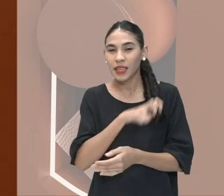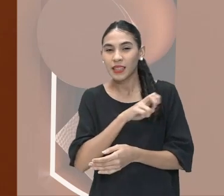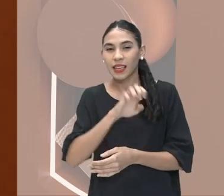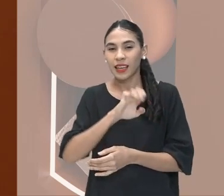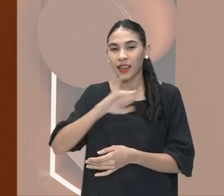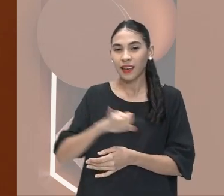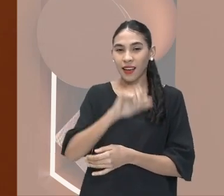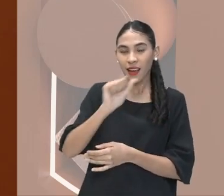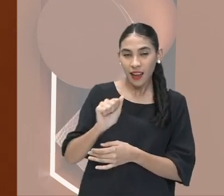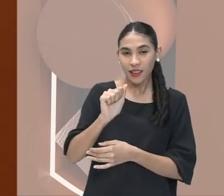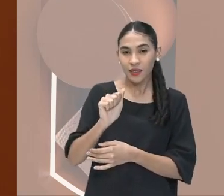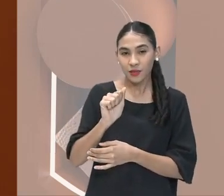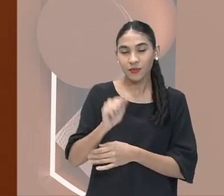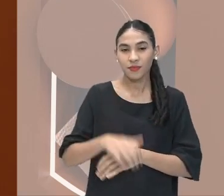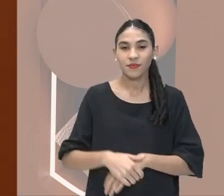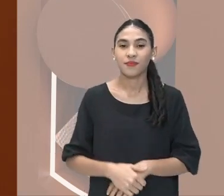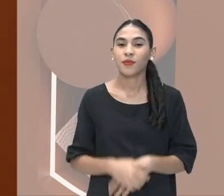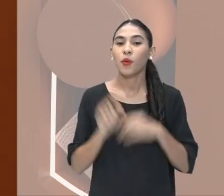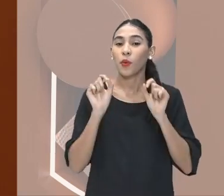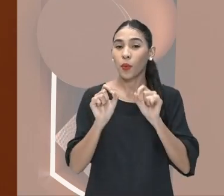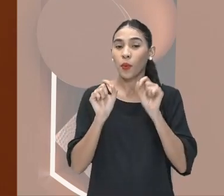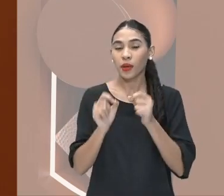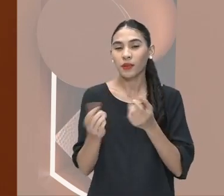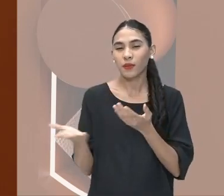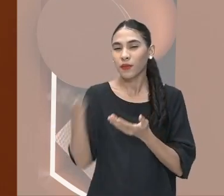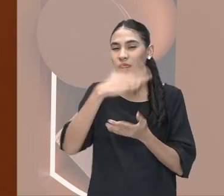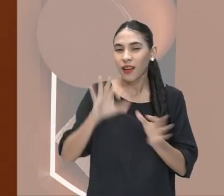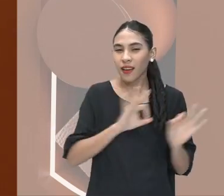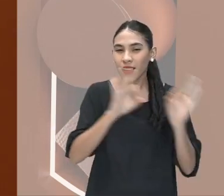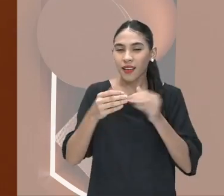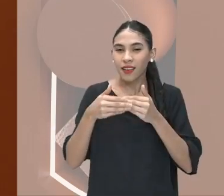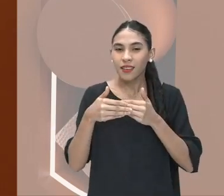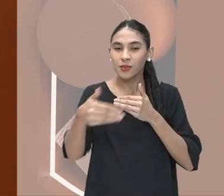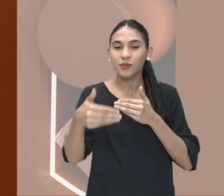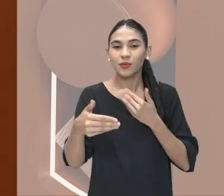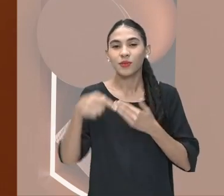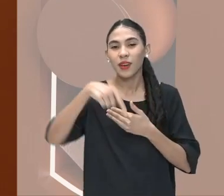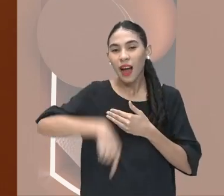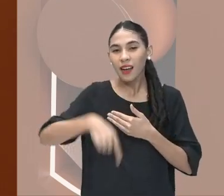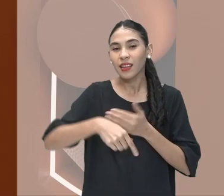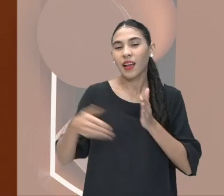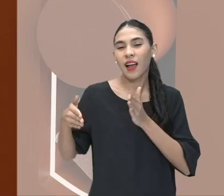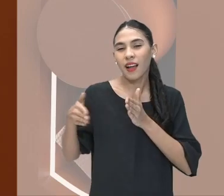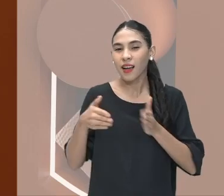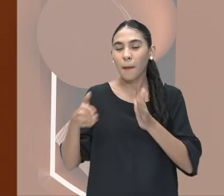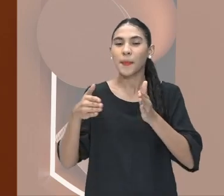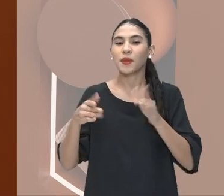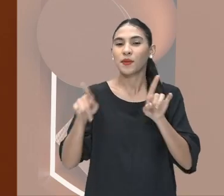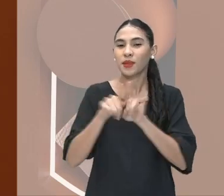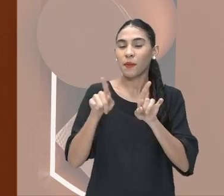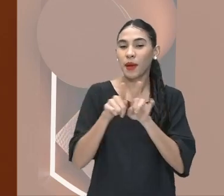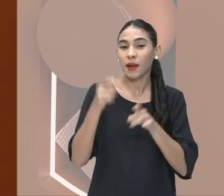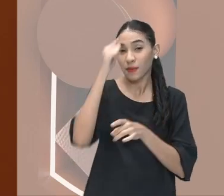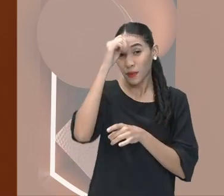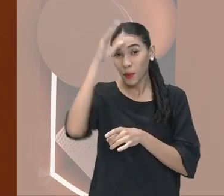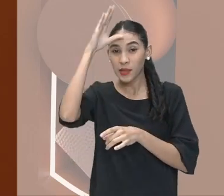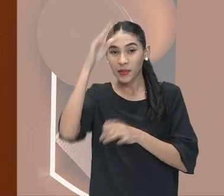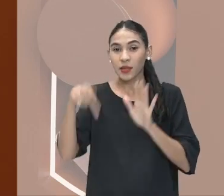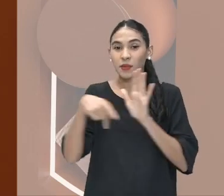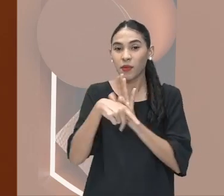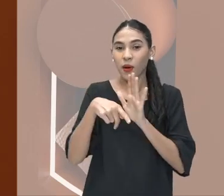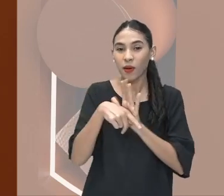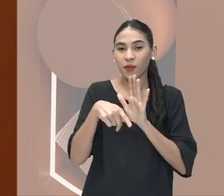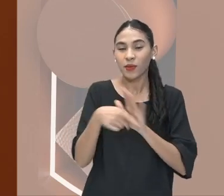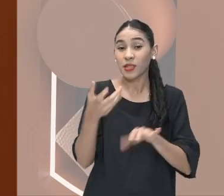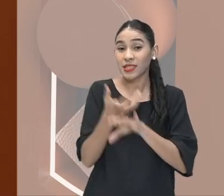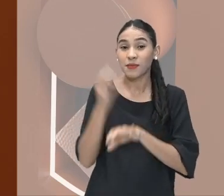EJA, né, da Educação de Jovens e Adultos, para fazer essa caminhada conosco aqui pelos caminhos, pelos rios, né, do